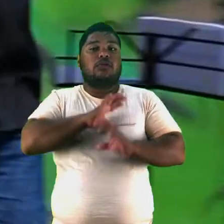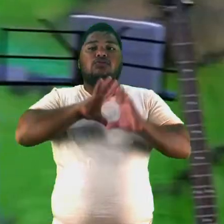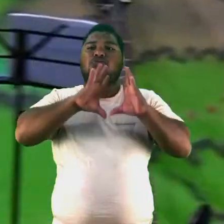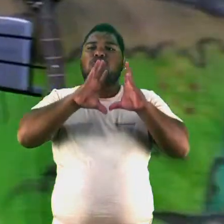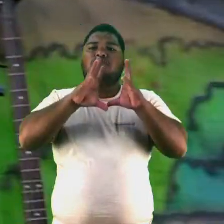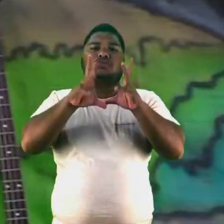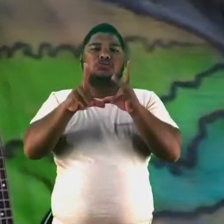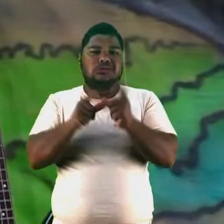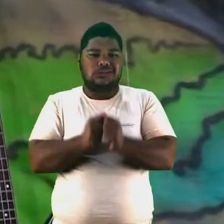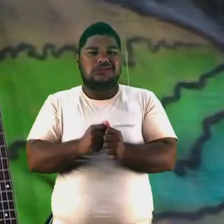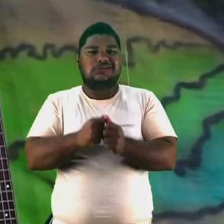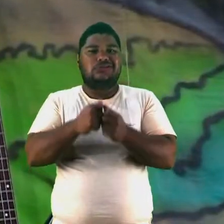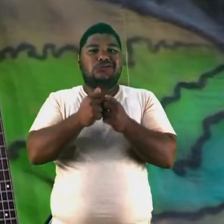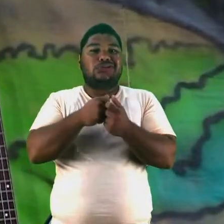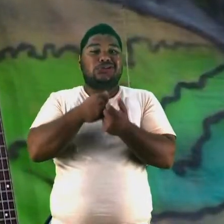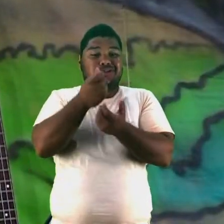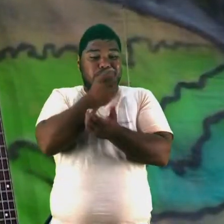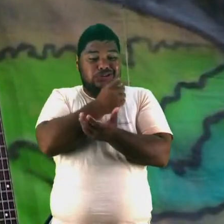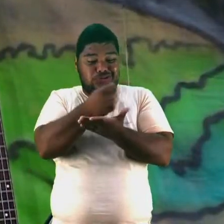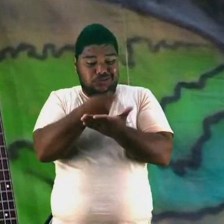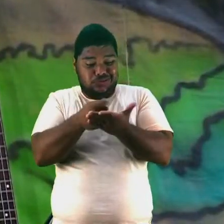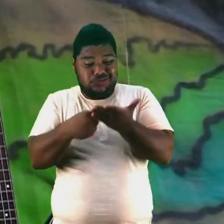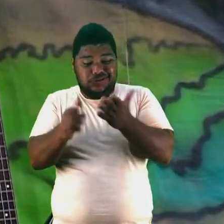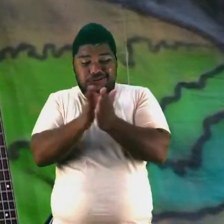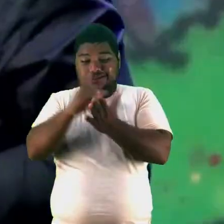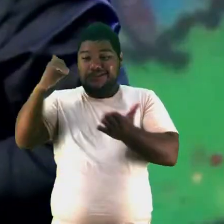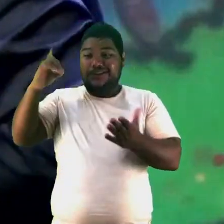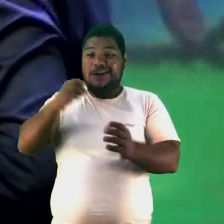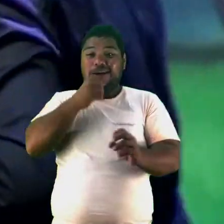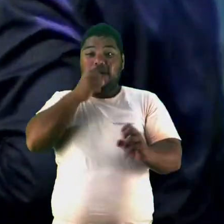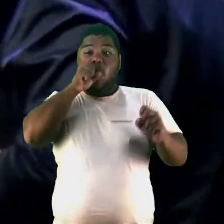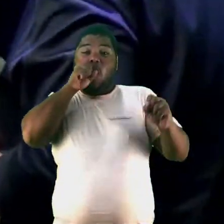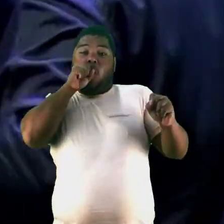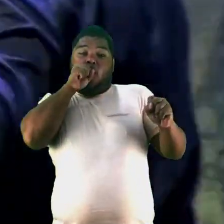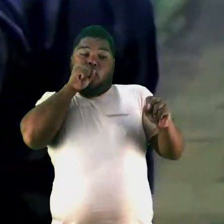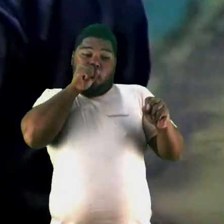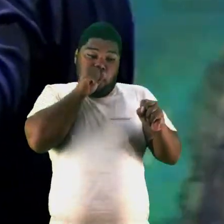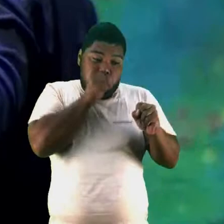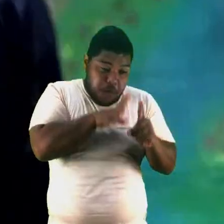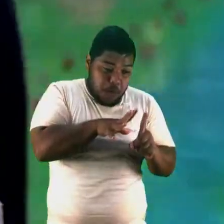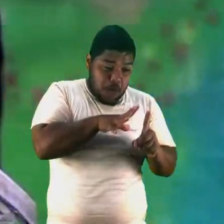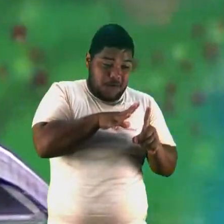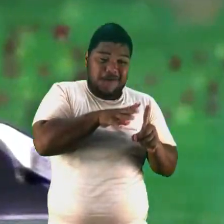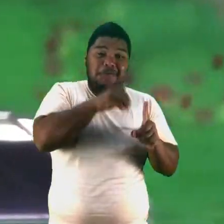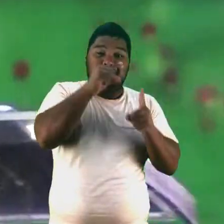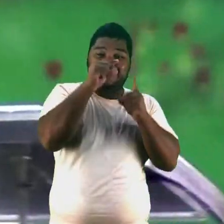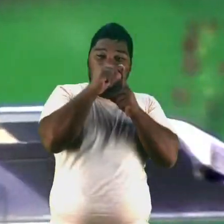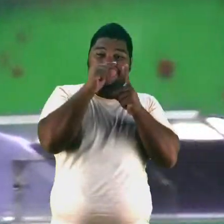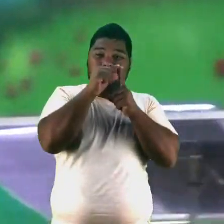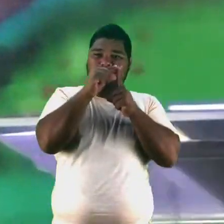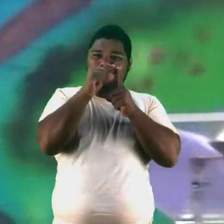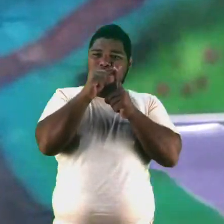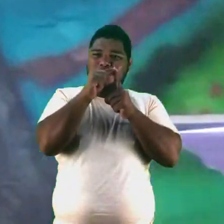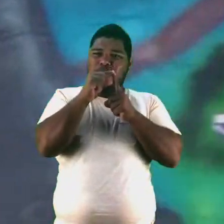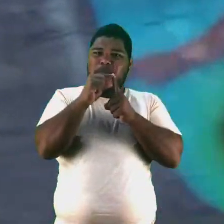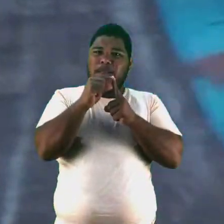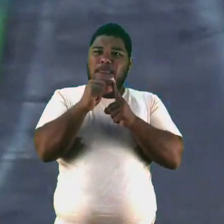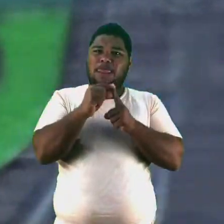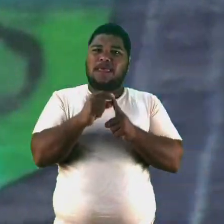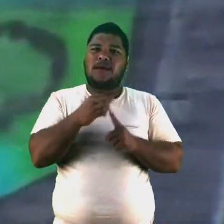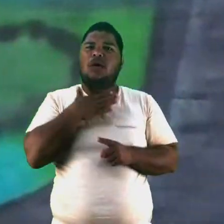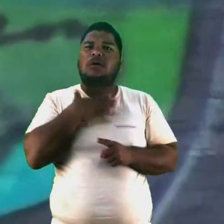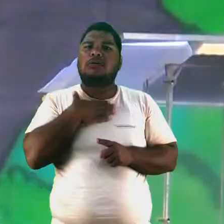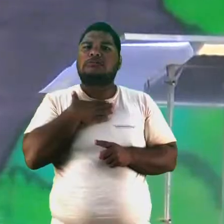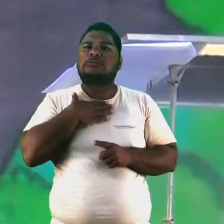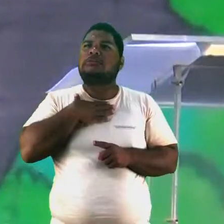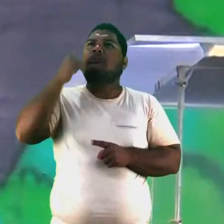é soprada por Deus. Quando eu entendi isso, a primeira passagem que veio na minha